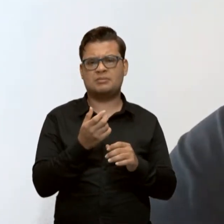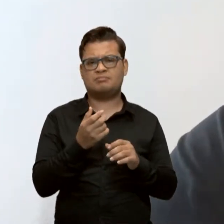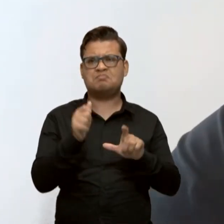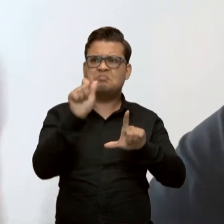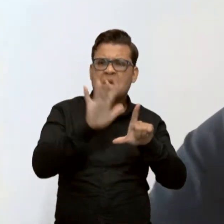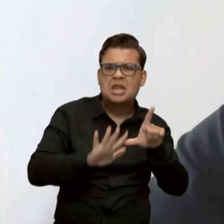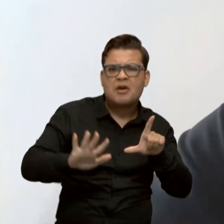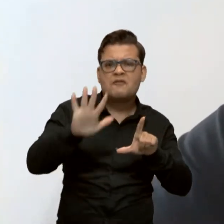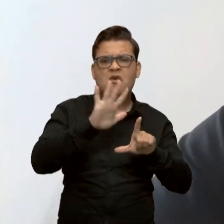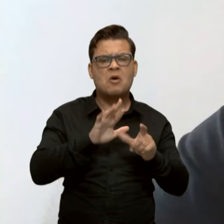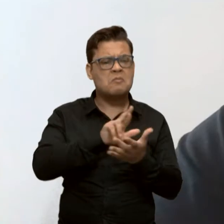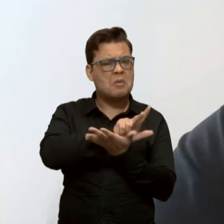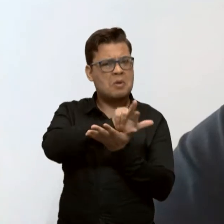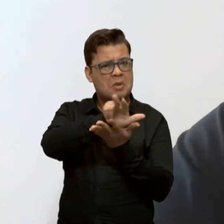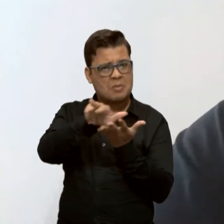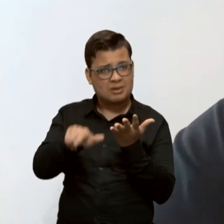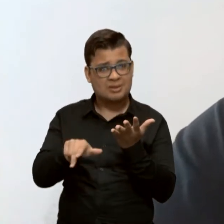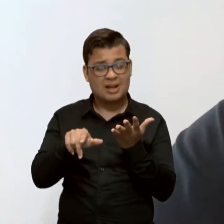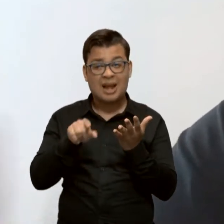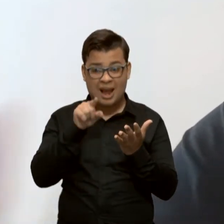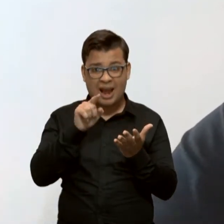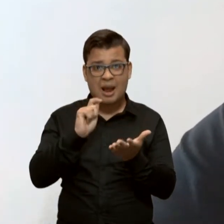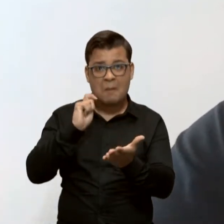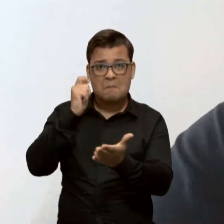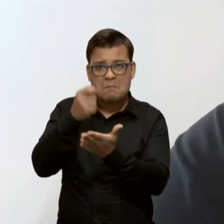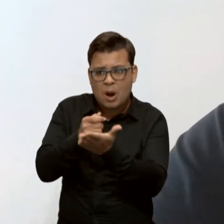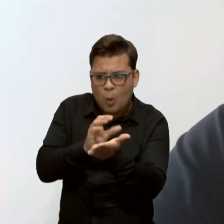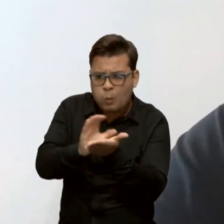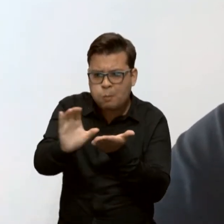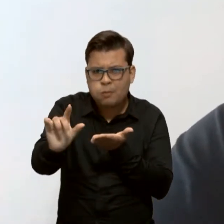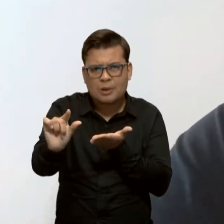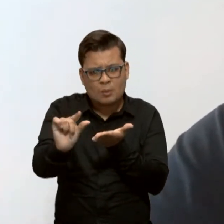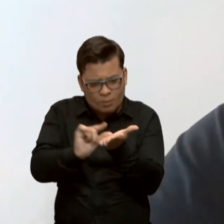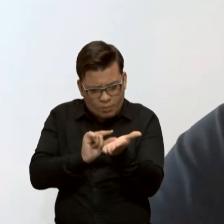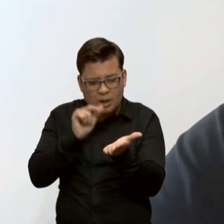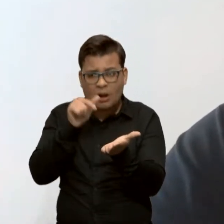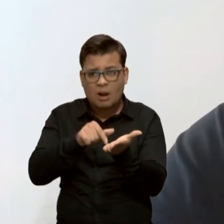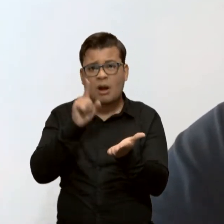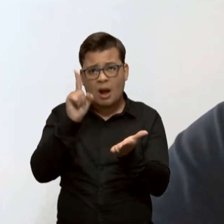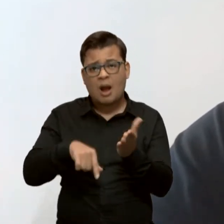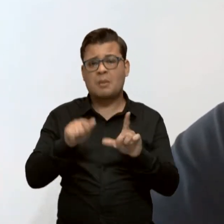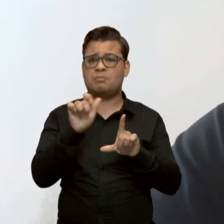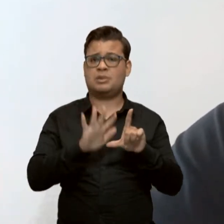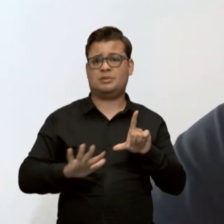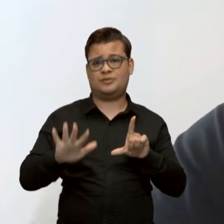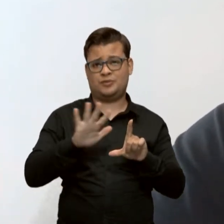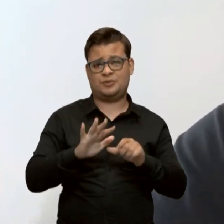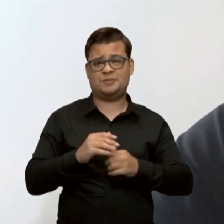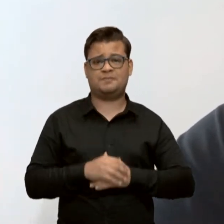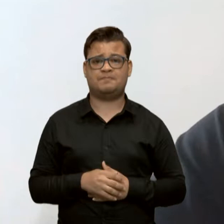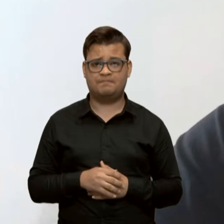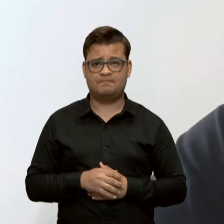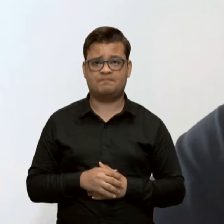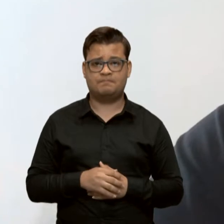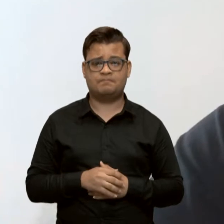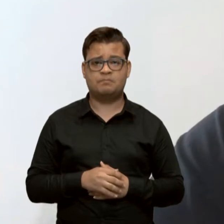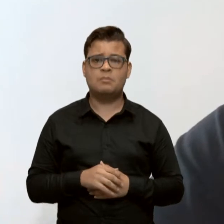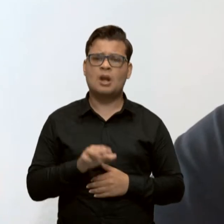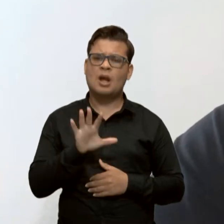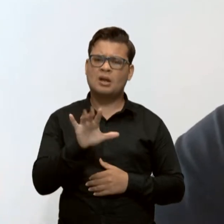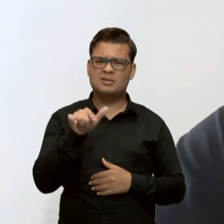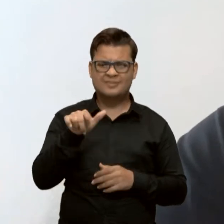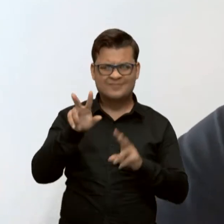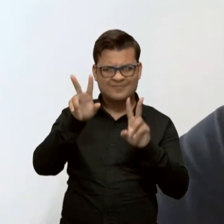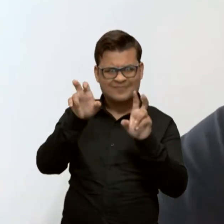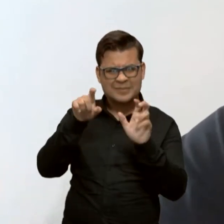plataformas. E o cashback é uma plataforma. Imagino que vai ter um certo espaço. Você mencionou pesquisas,